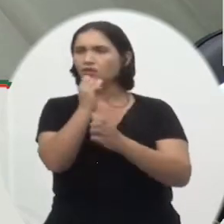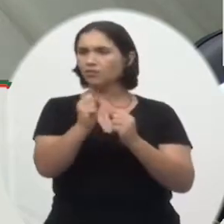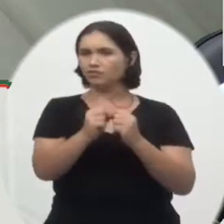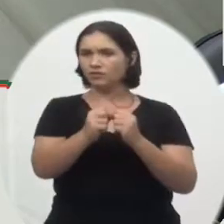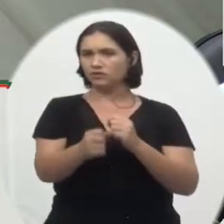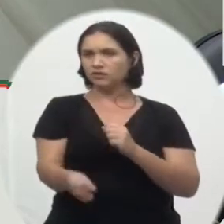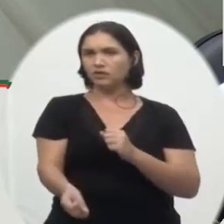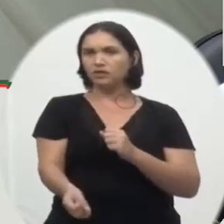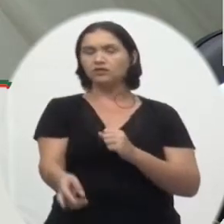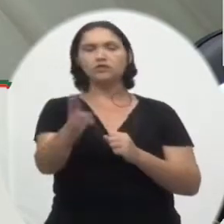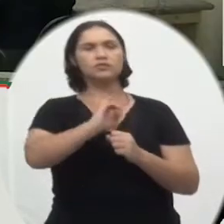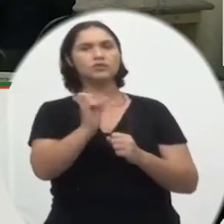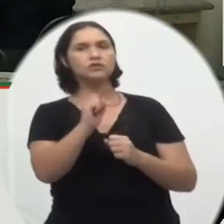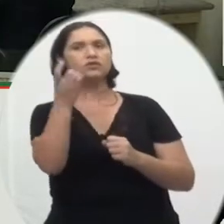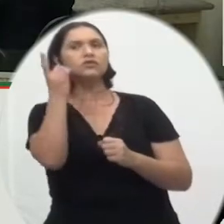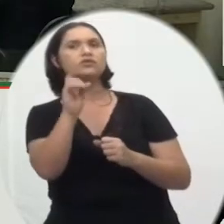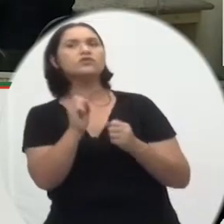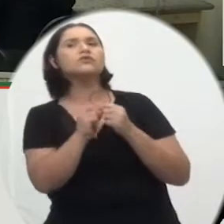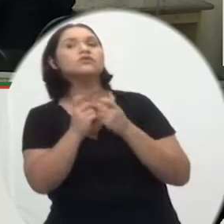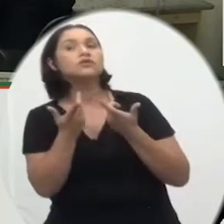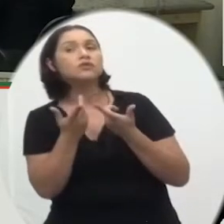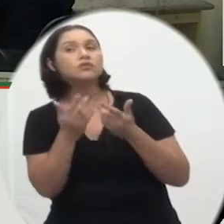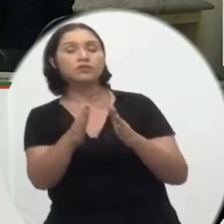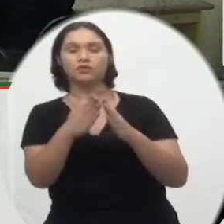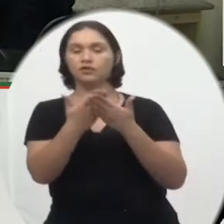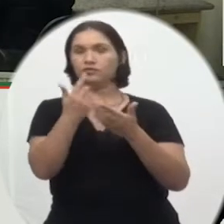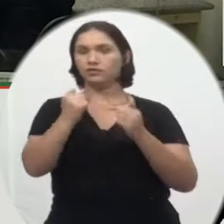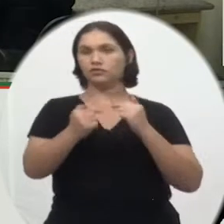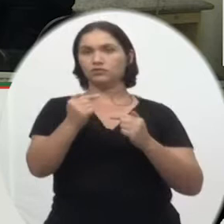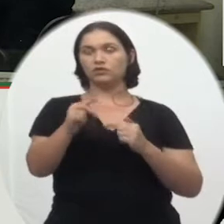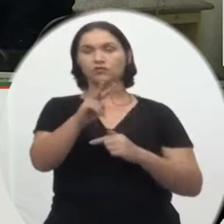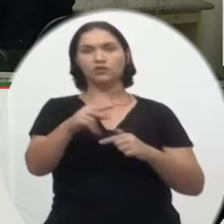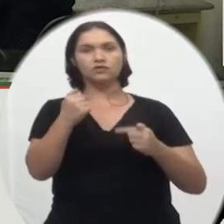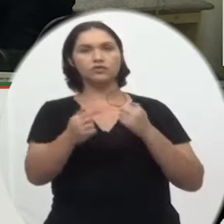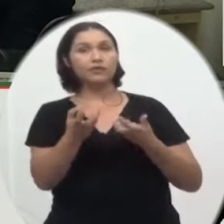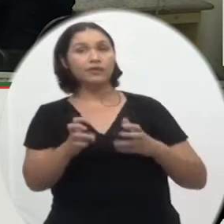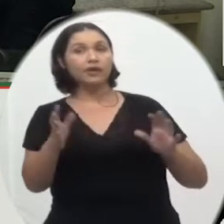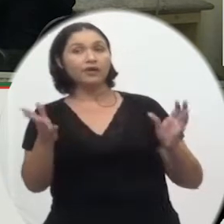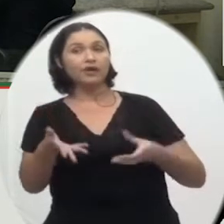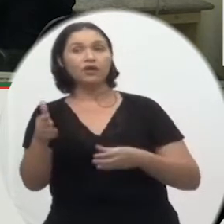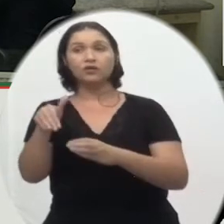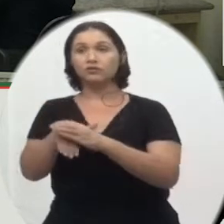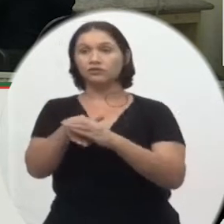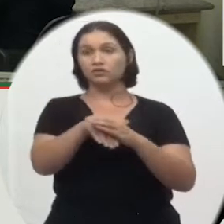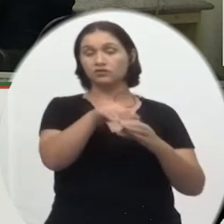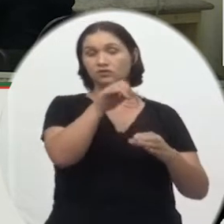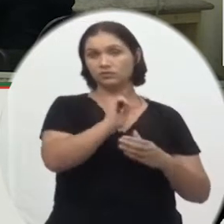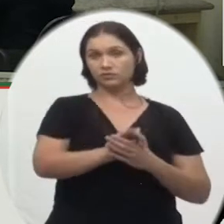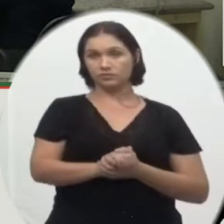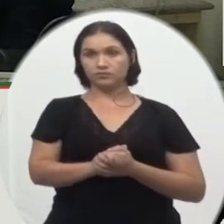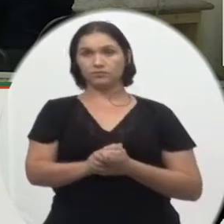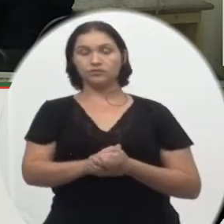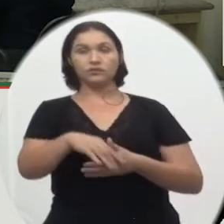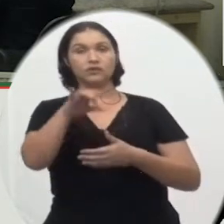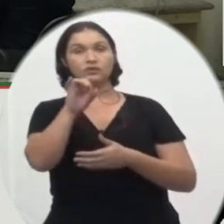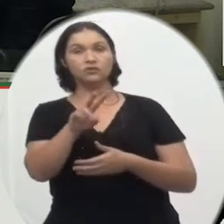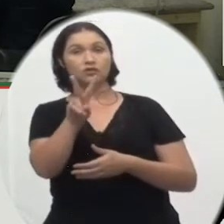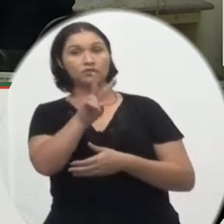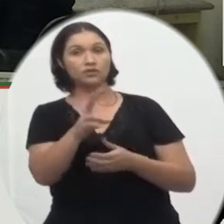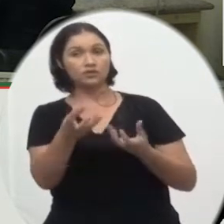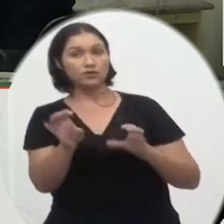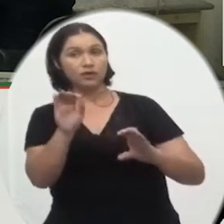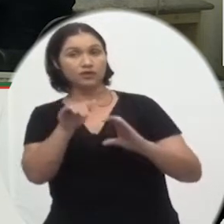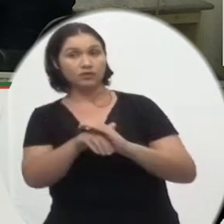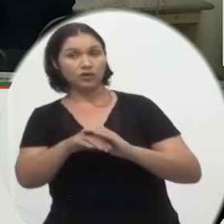O requerimento está em discussão. Não havendo quem queira discutir, está em votação. Os favoráveis permaneçam como estão. Os contrários